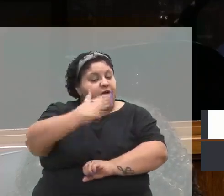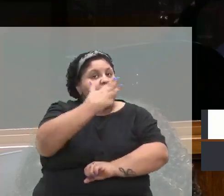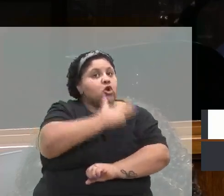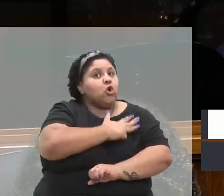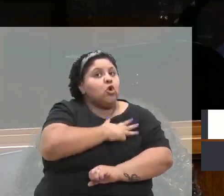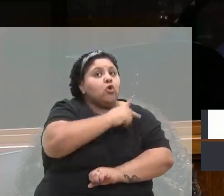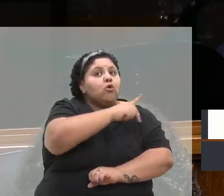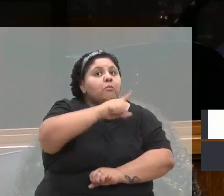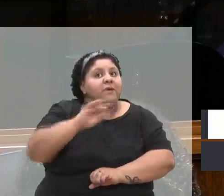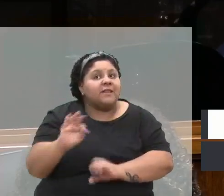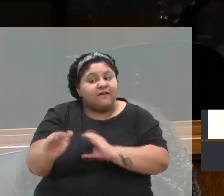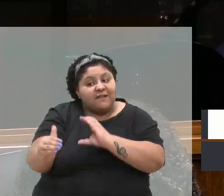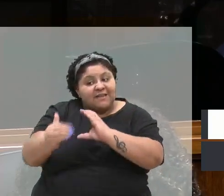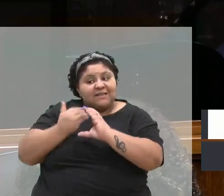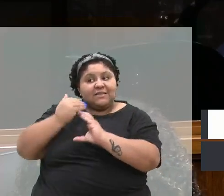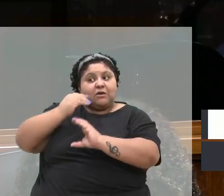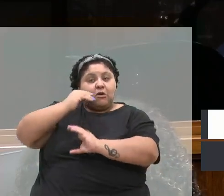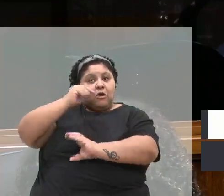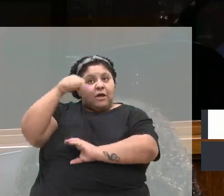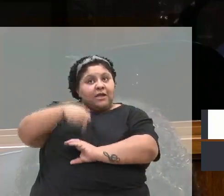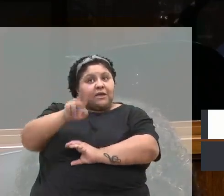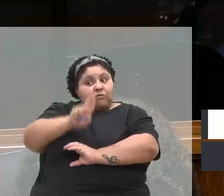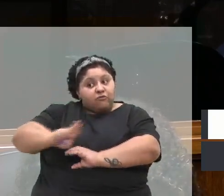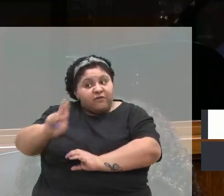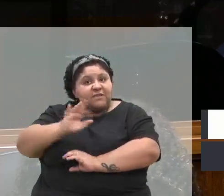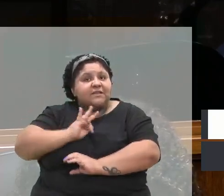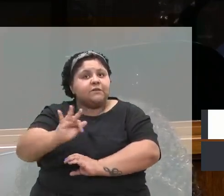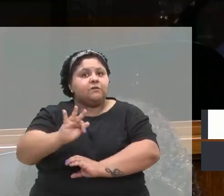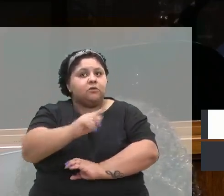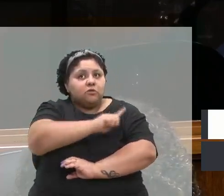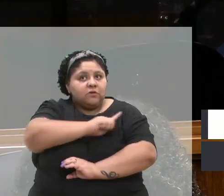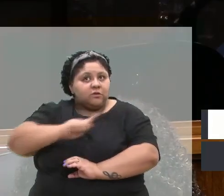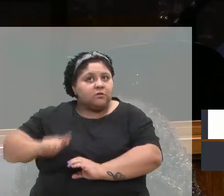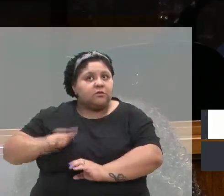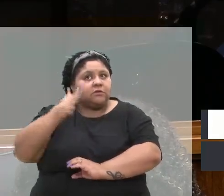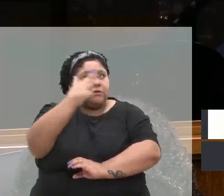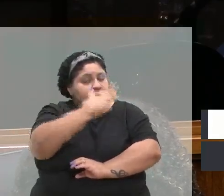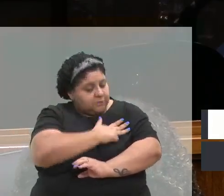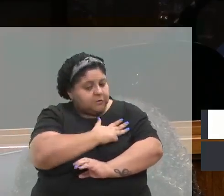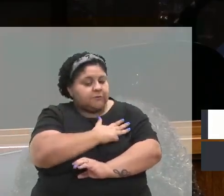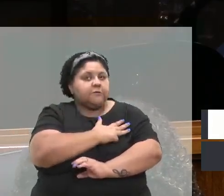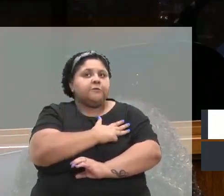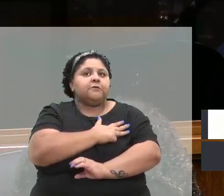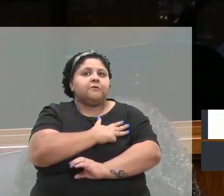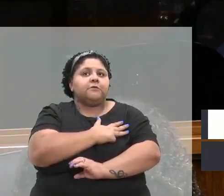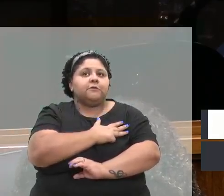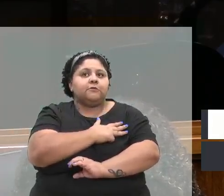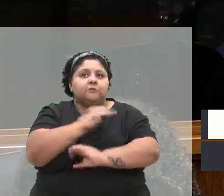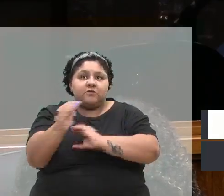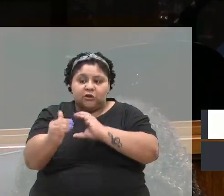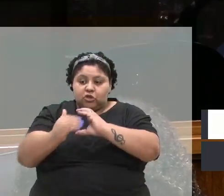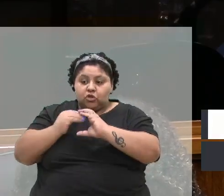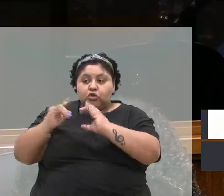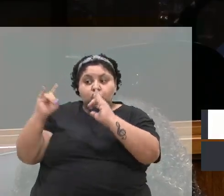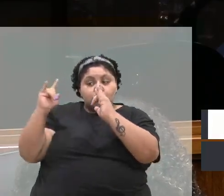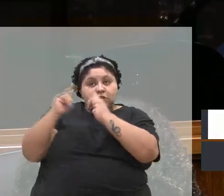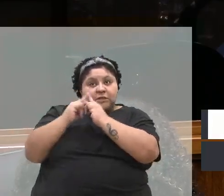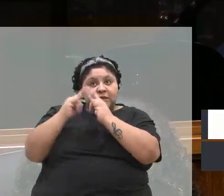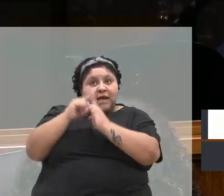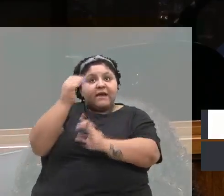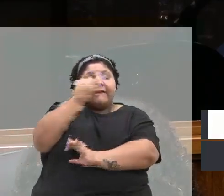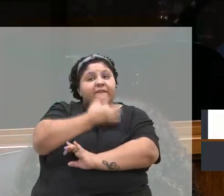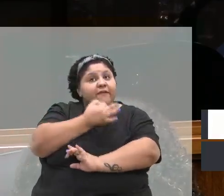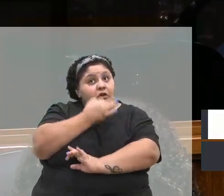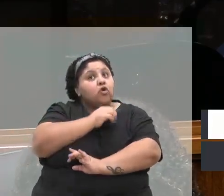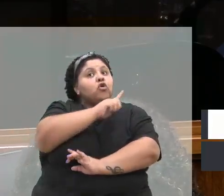PT que vai trazer a Universidade Federal para Caxias, é o governo Lula do PT que trouxe o Instituto Federal para Caxias, é